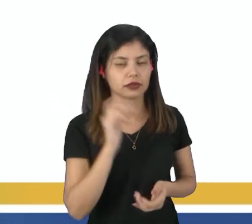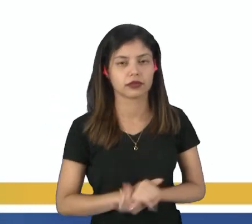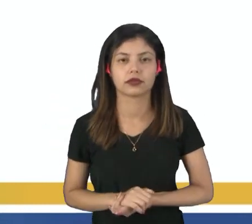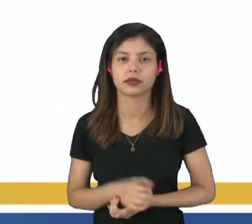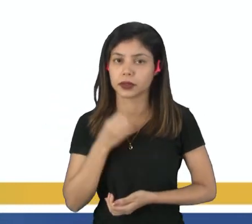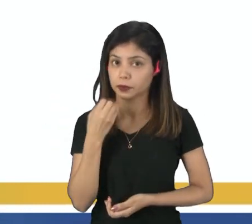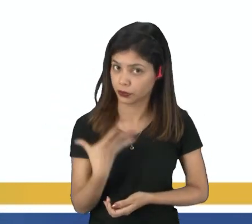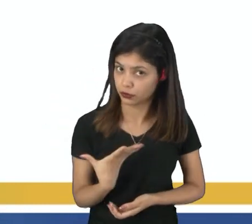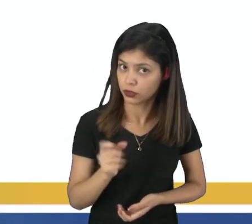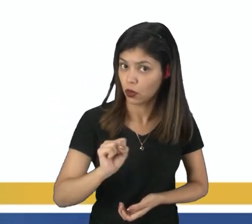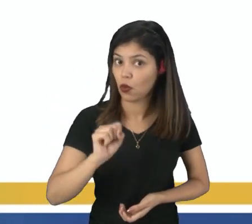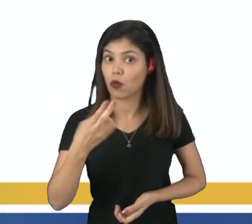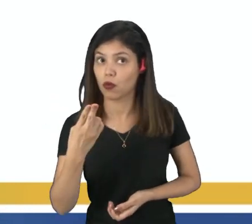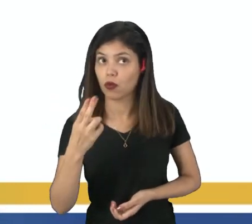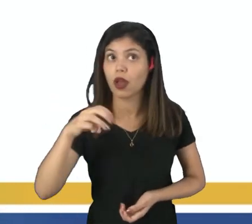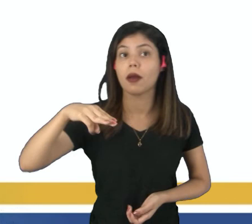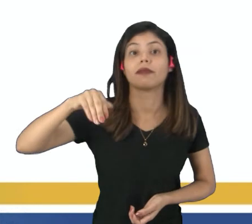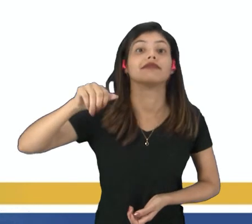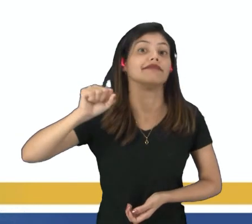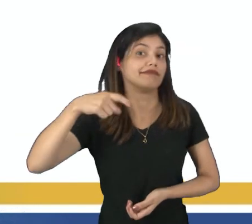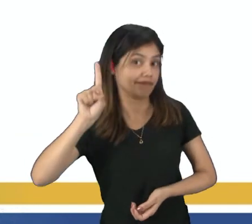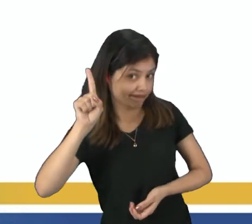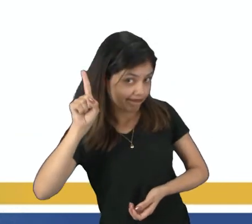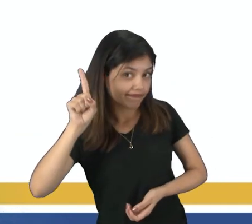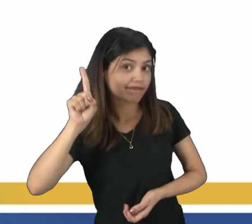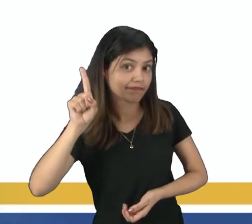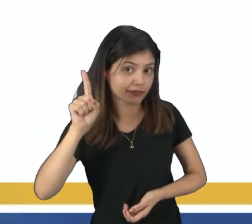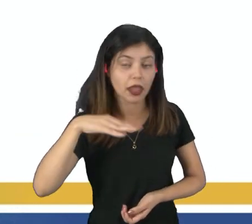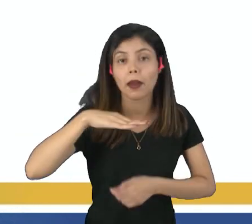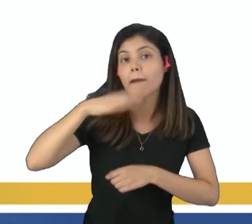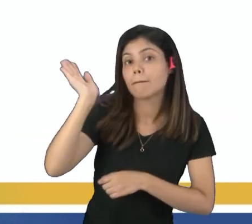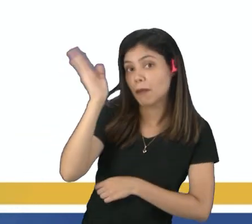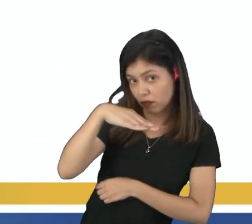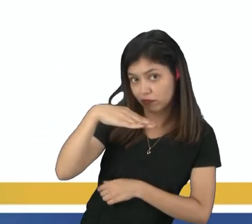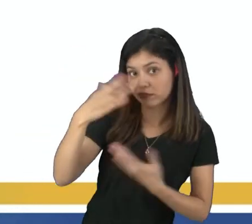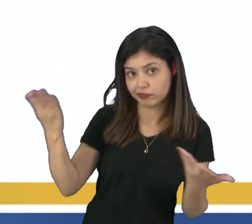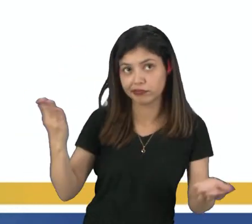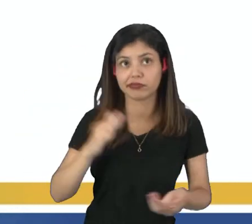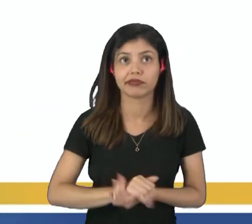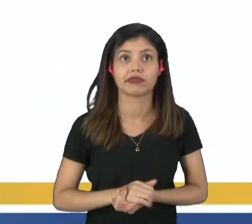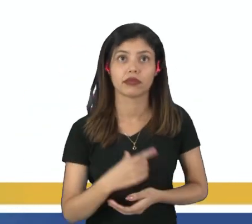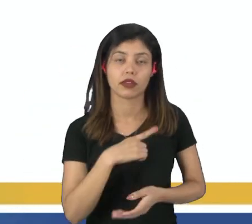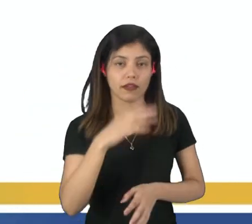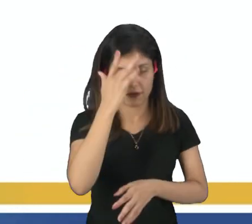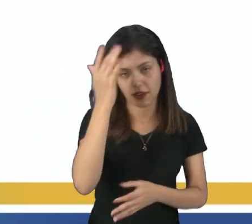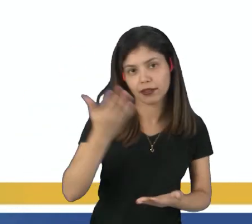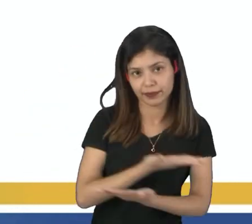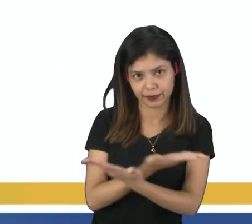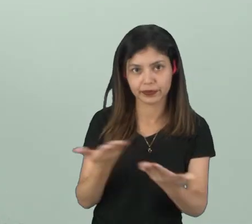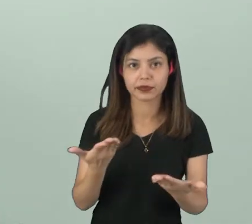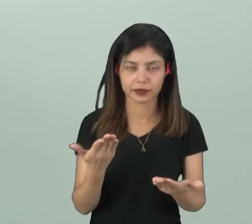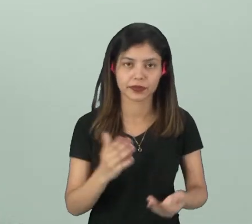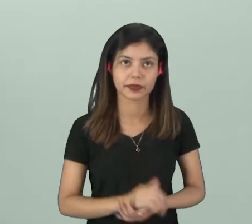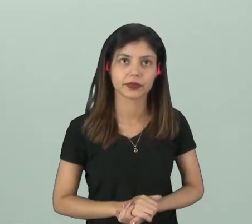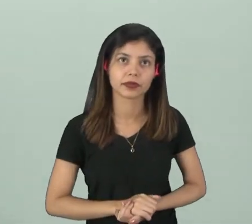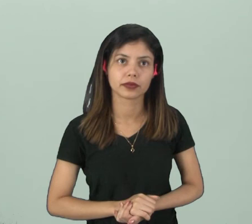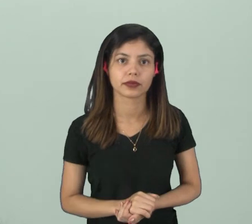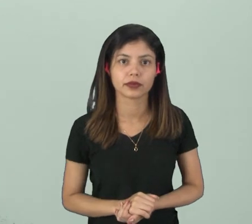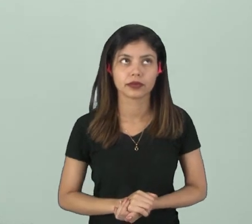são boas ou más. Ficou fácil agora para você. Vamos